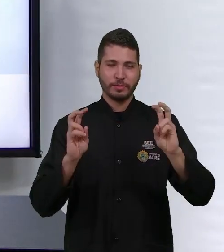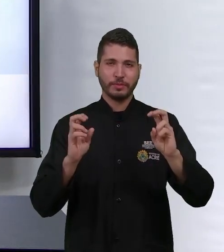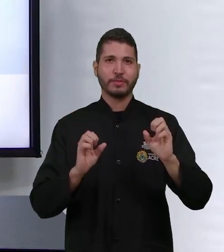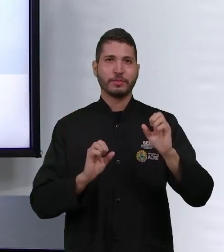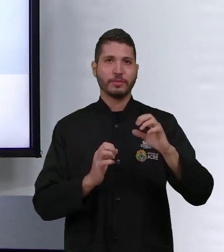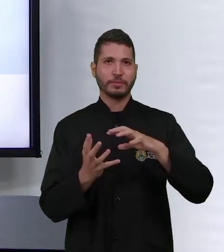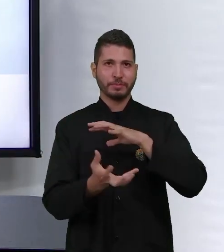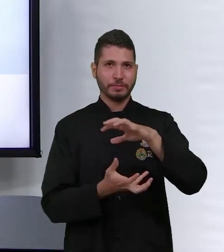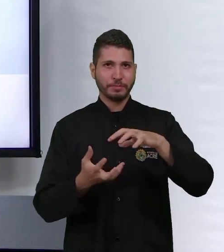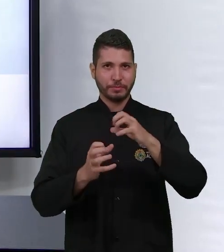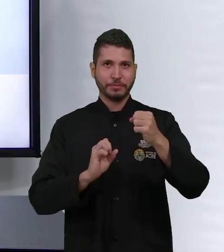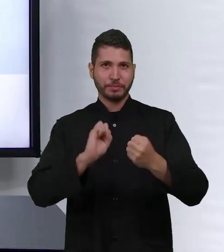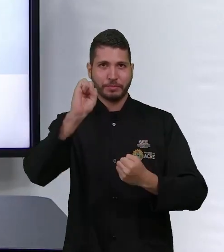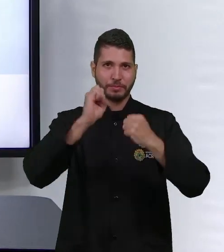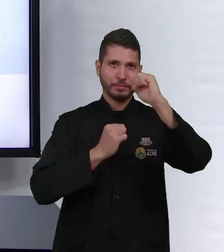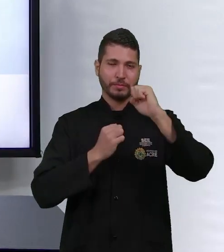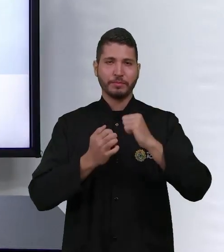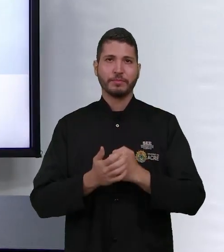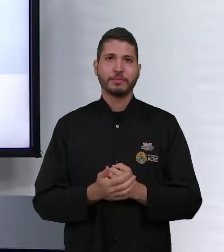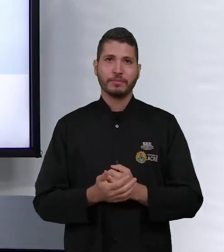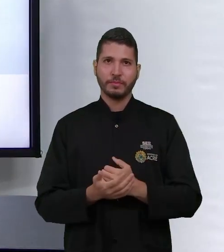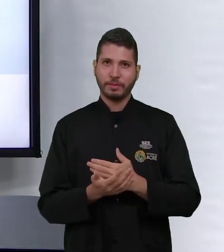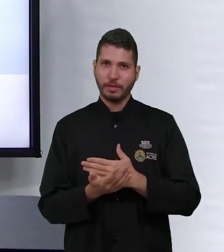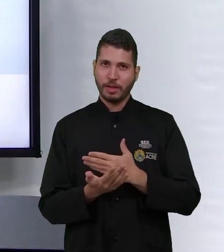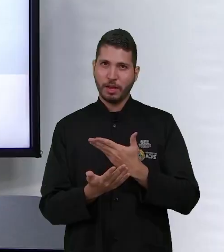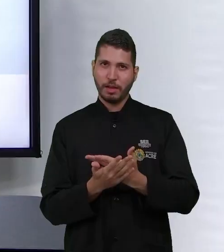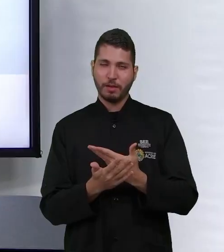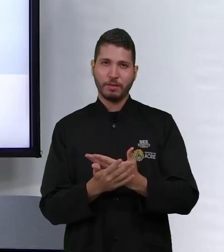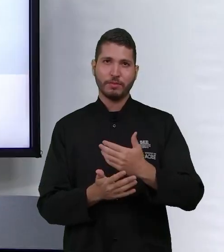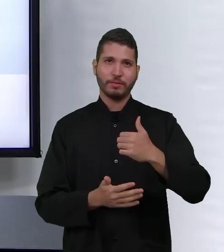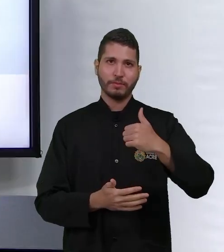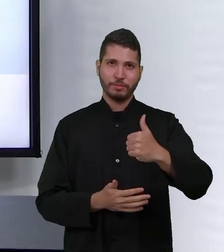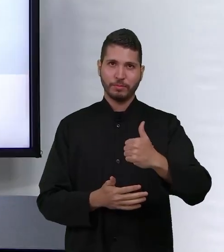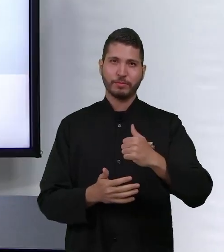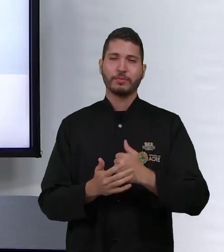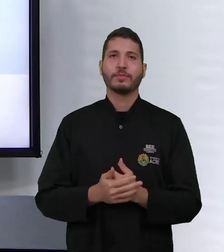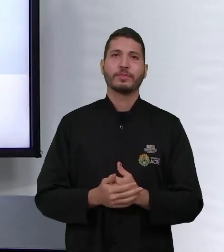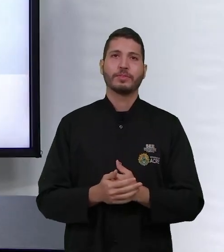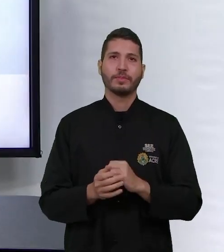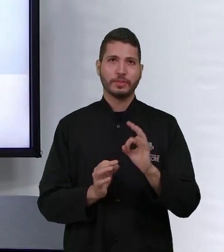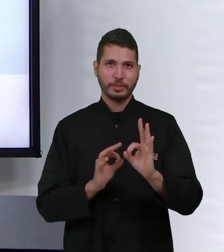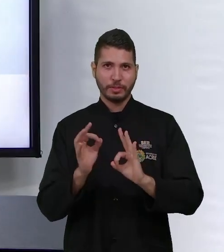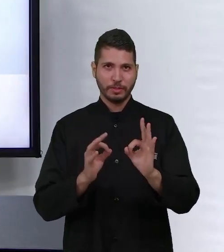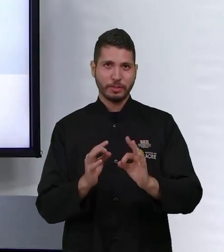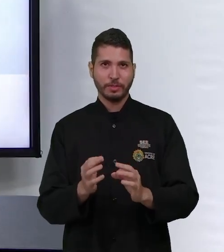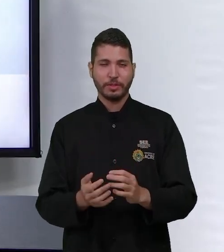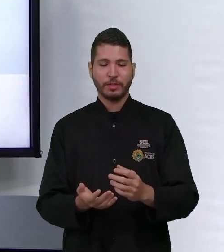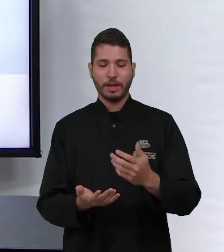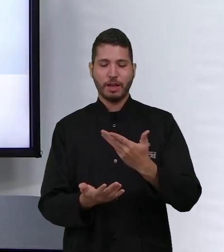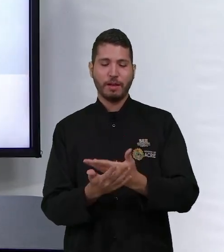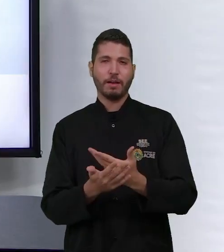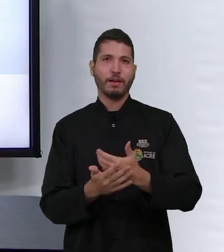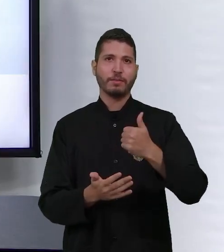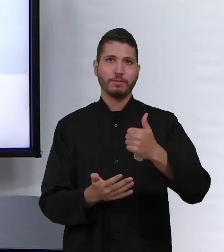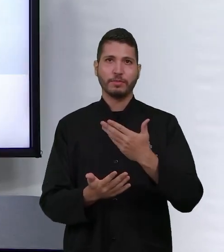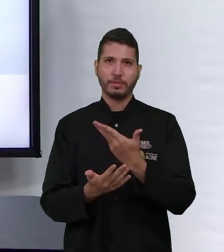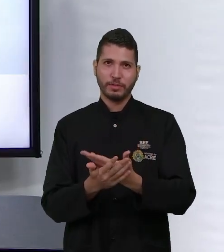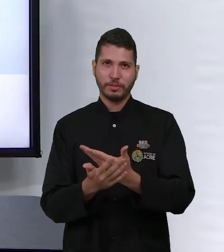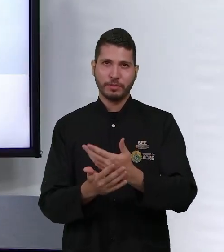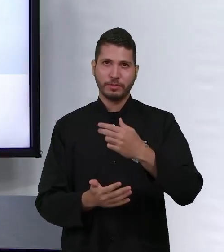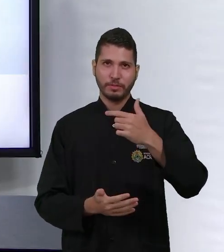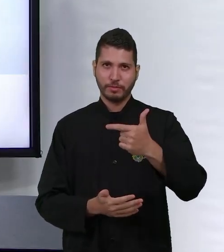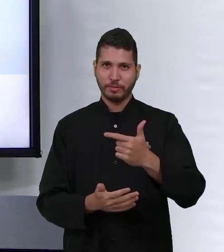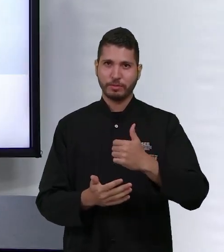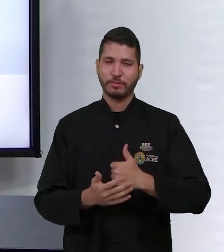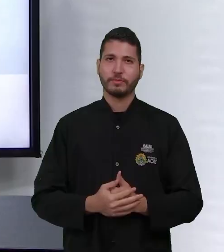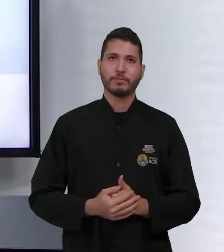Industrial. Essa é a nossa primeira aula sobre esse tema. Essa aula será dividida em duas partes, porque nós não vivemos somente uma